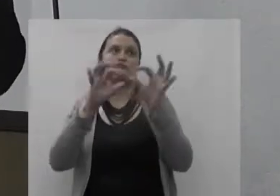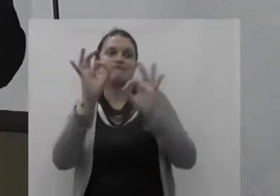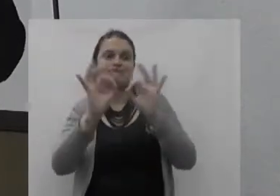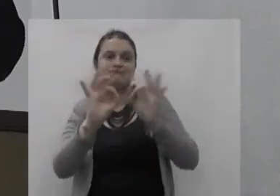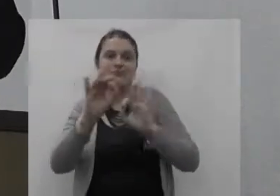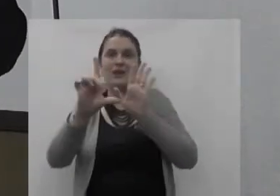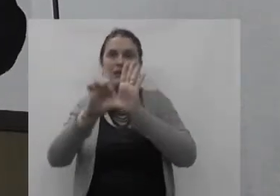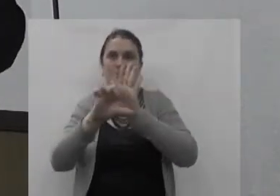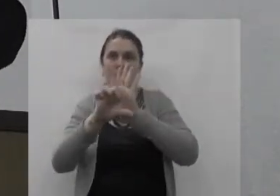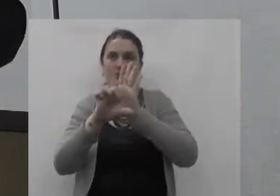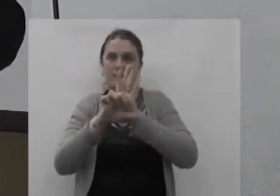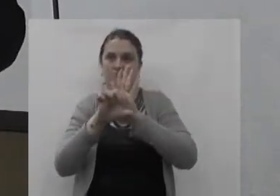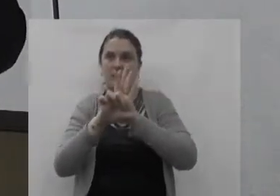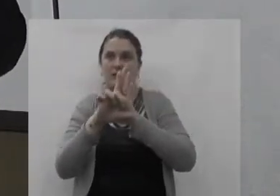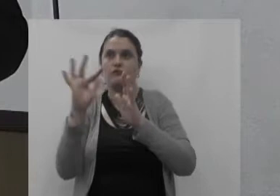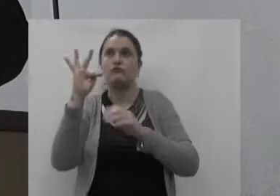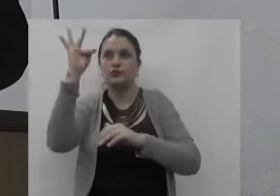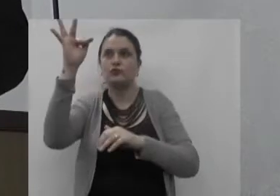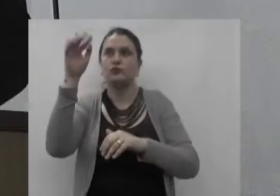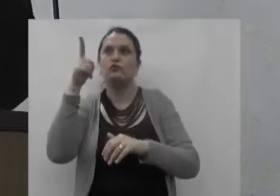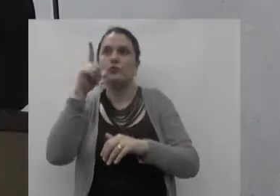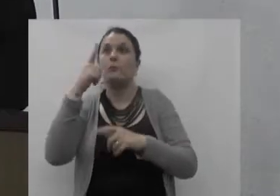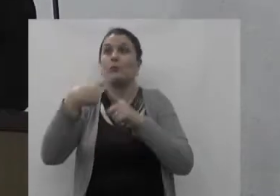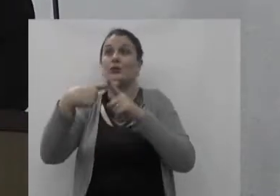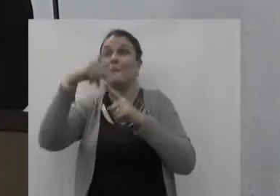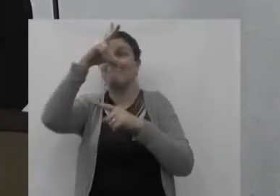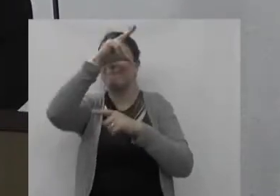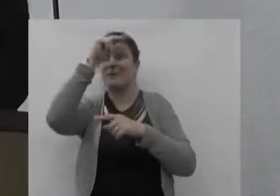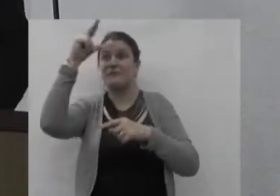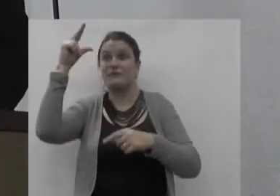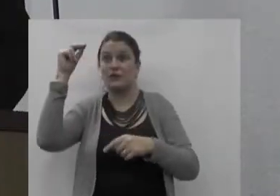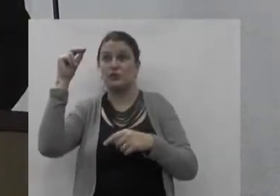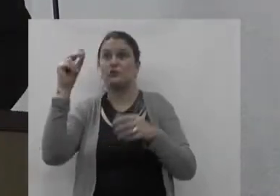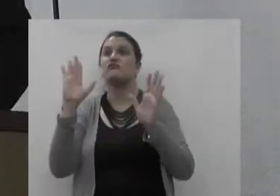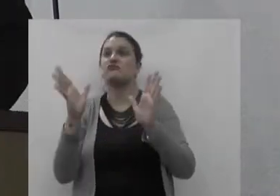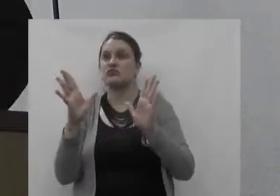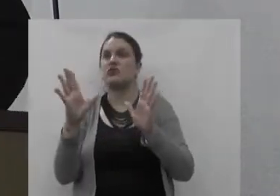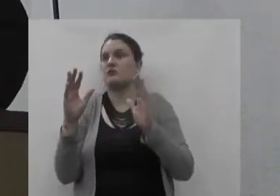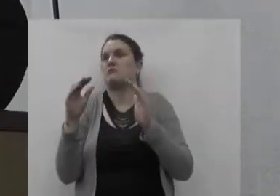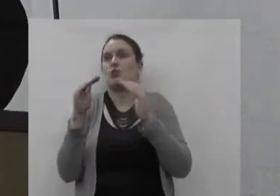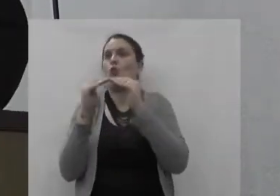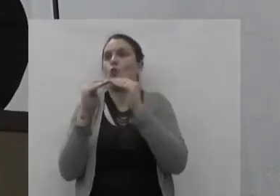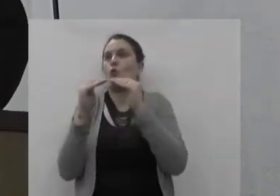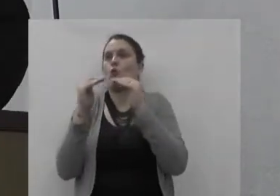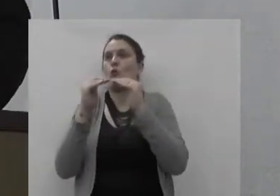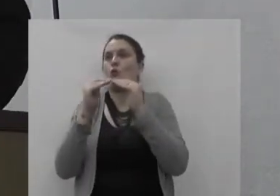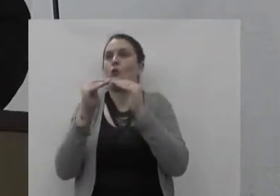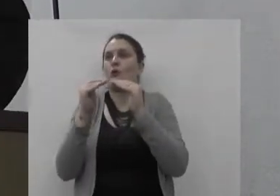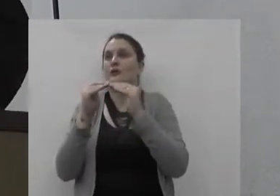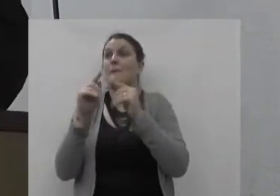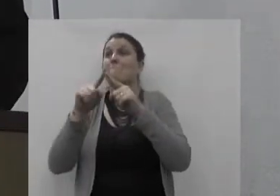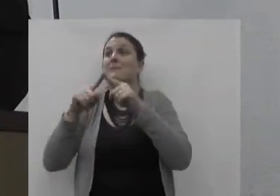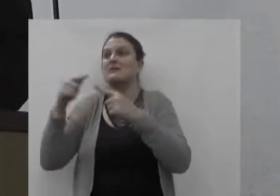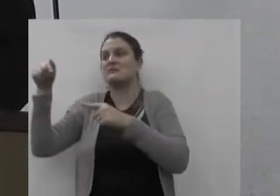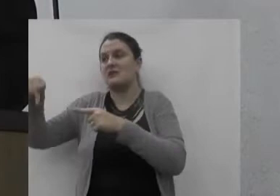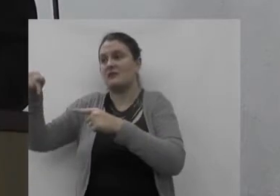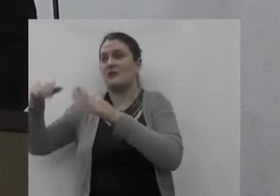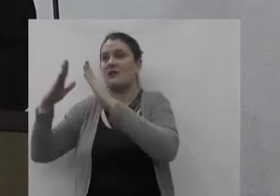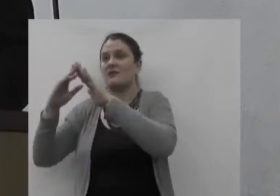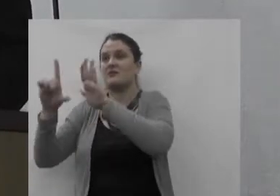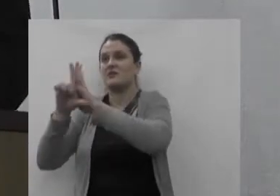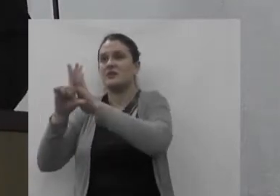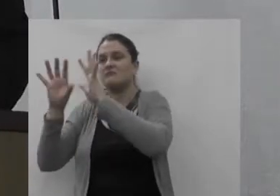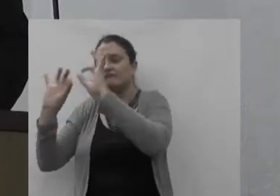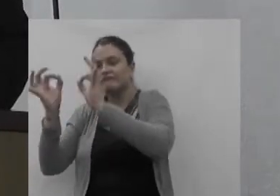O prefeito municipal de União da Vitória já deu o crivo que, se nós fizermos aqui, ele também concorda lá, desde que ela esteja